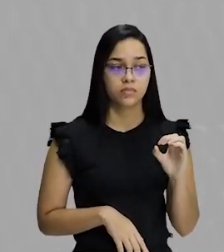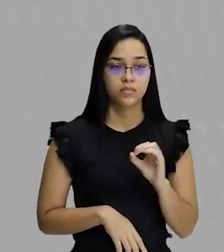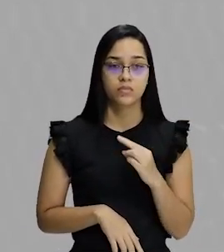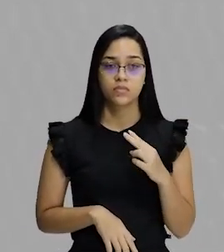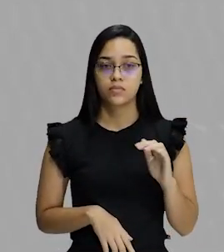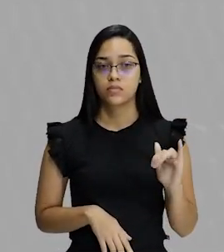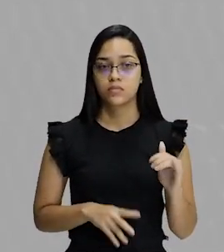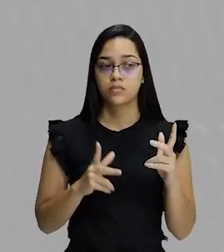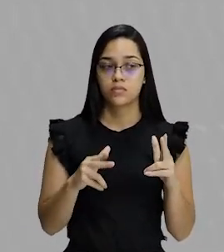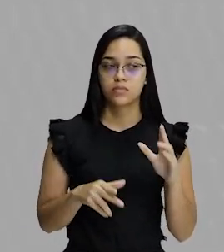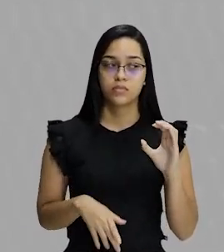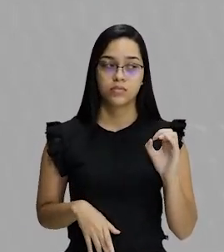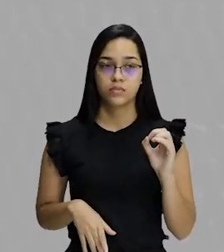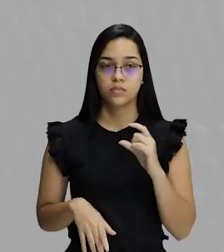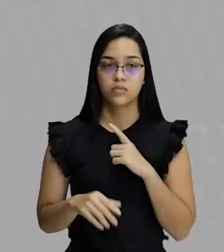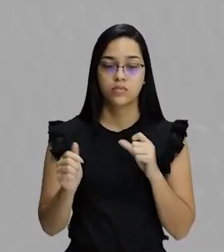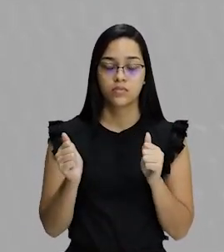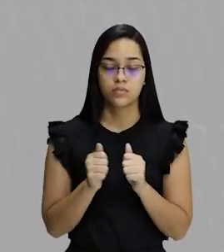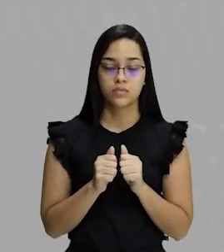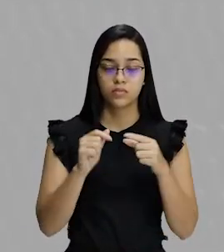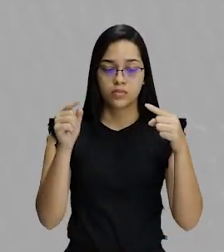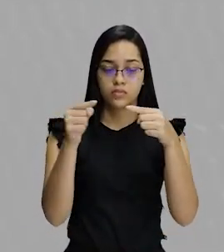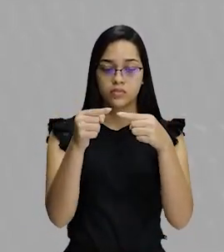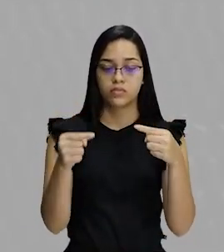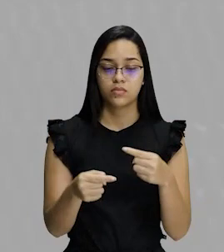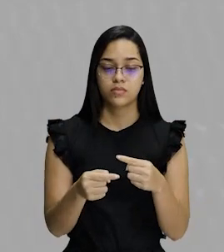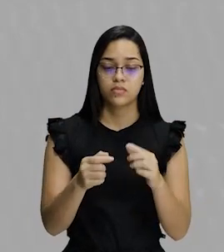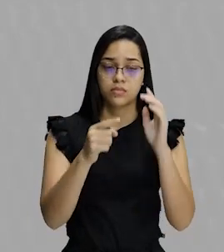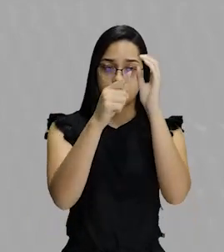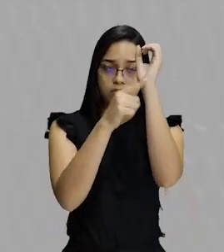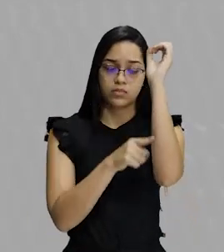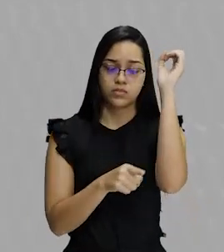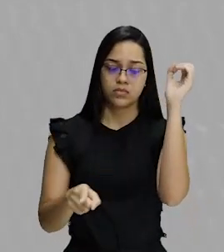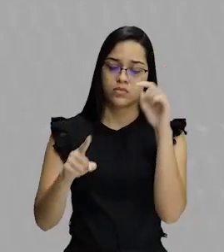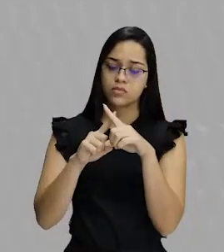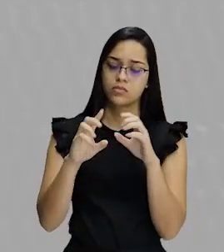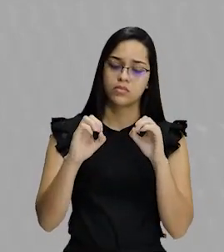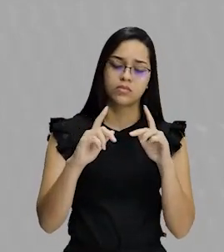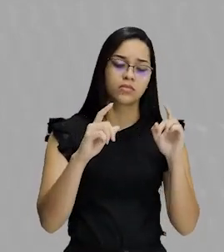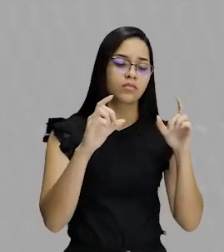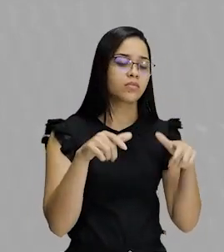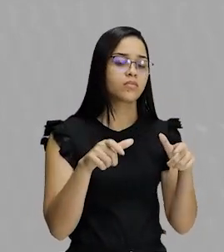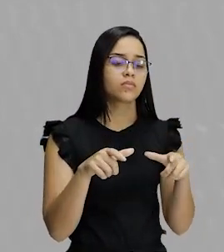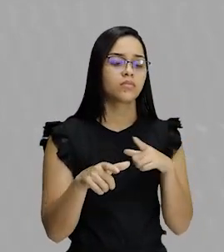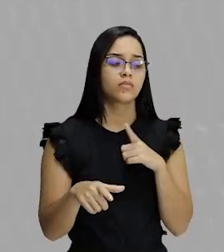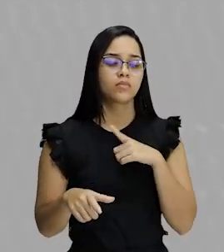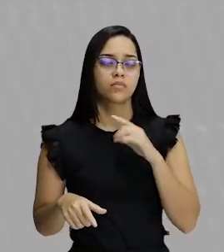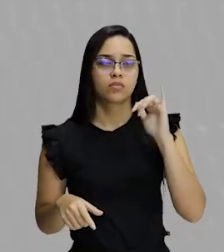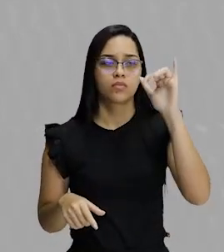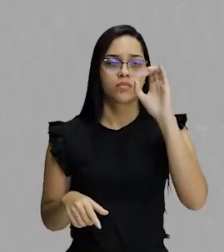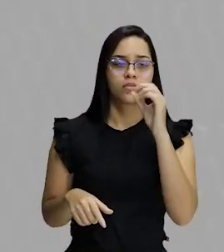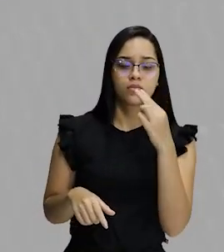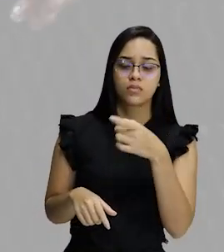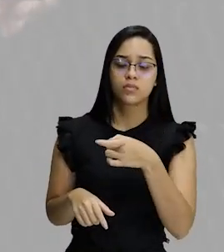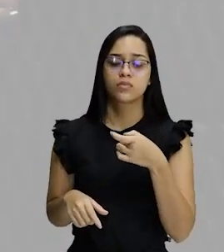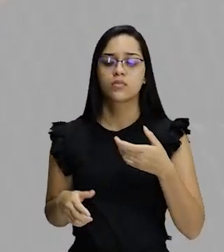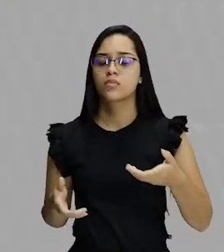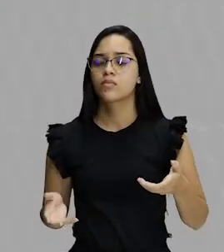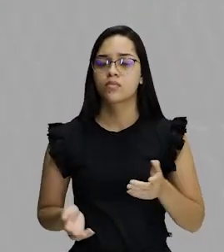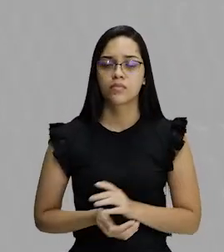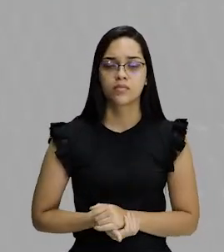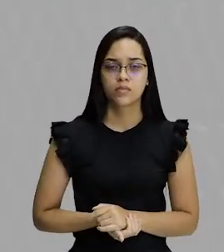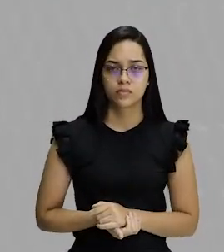for zero, o ponto coincide com os eixos. Pessoal, tudo bem, mas o ponto vai ficar em cima do eixo x ou em cima do eixo